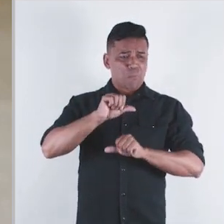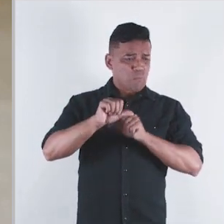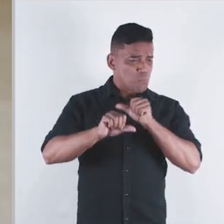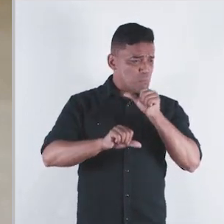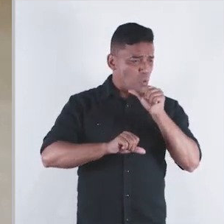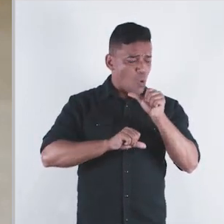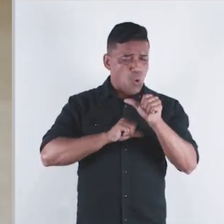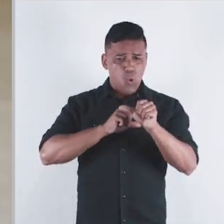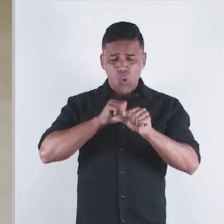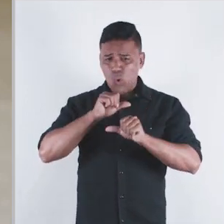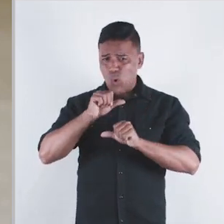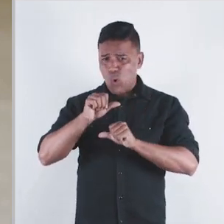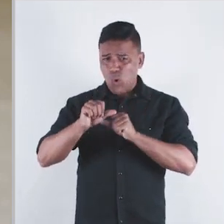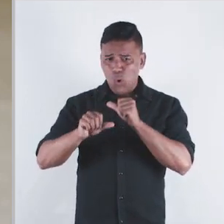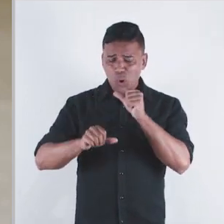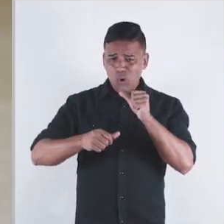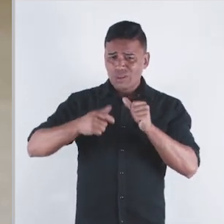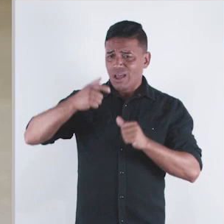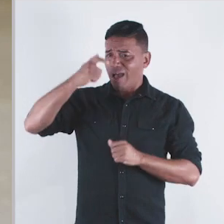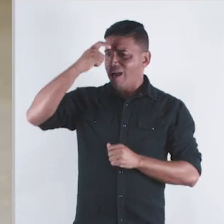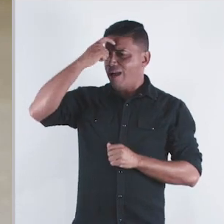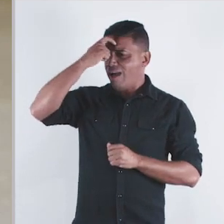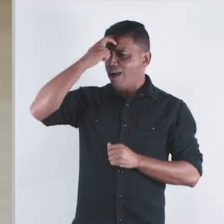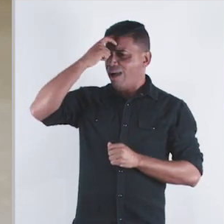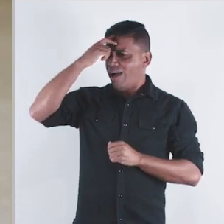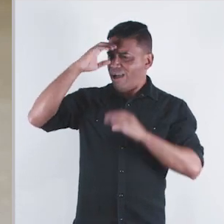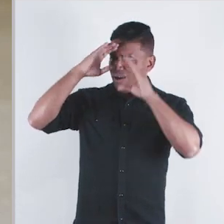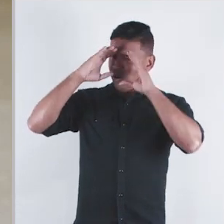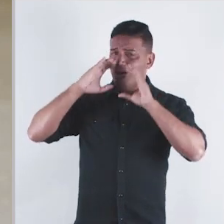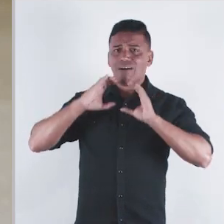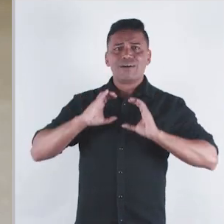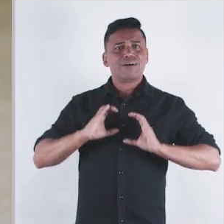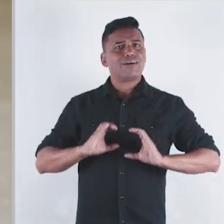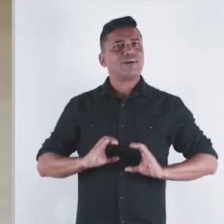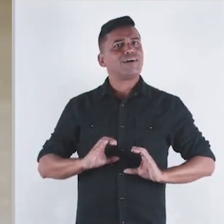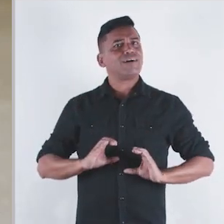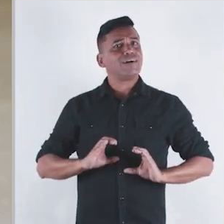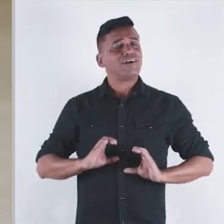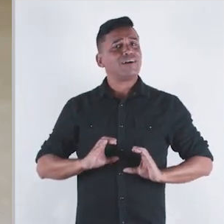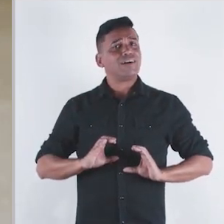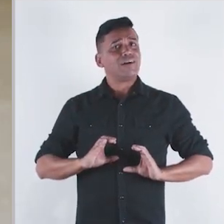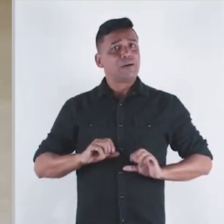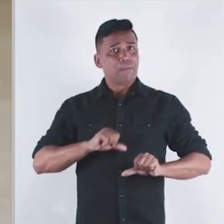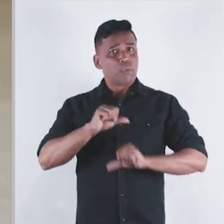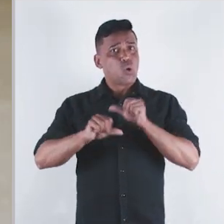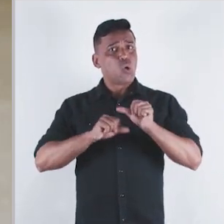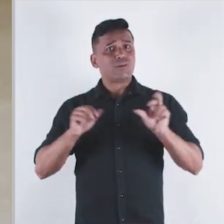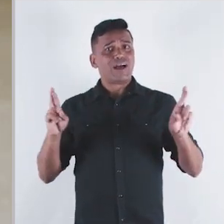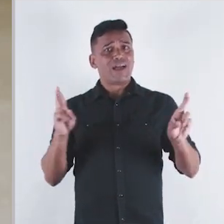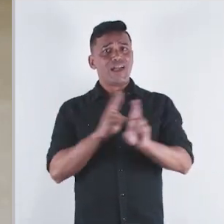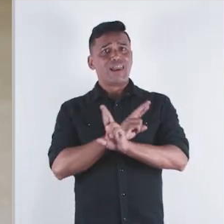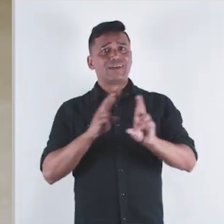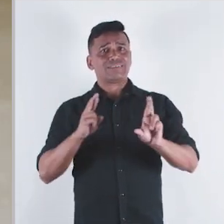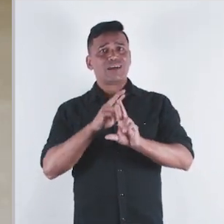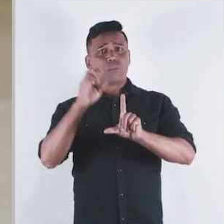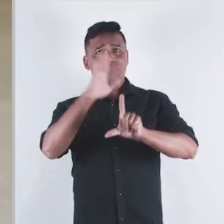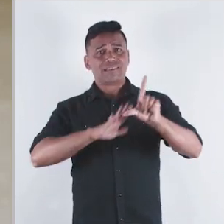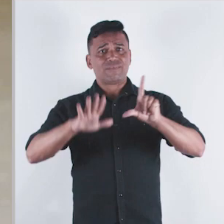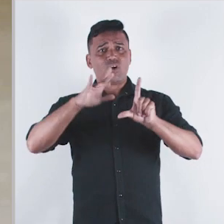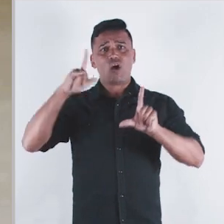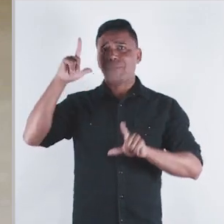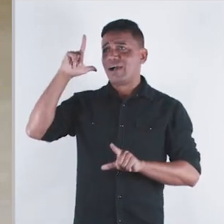dessa plataforma, né? Isso desestabiliza a minha relação com essa plataforma. Eu acho